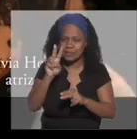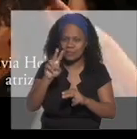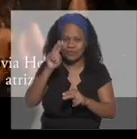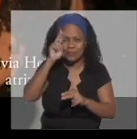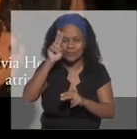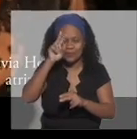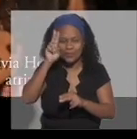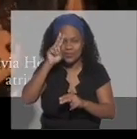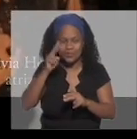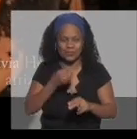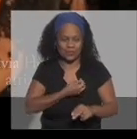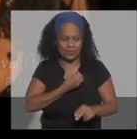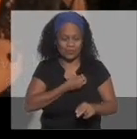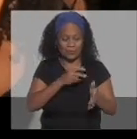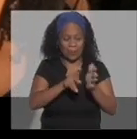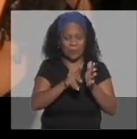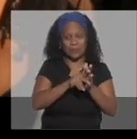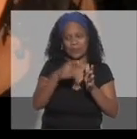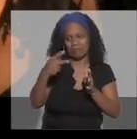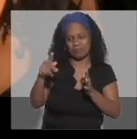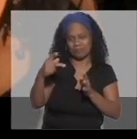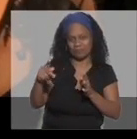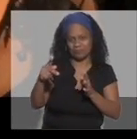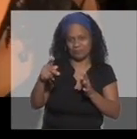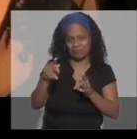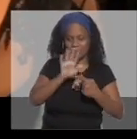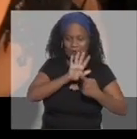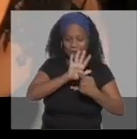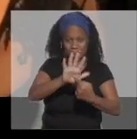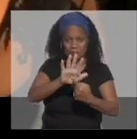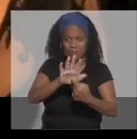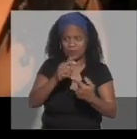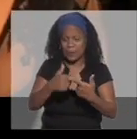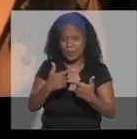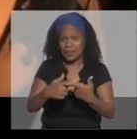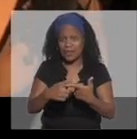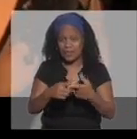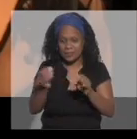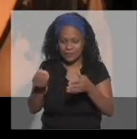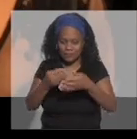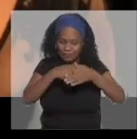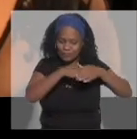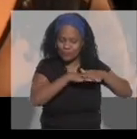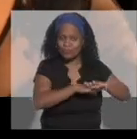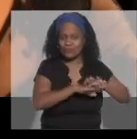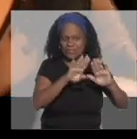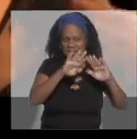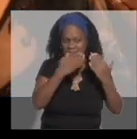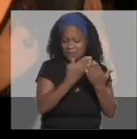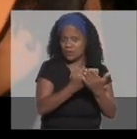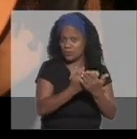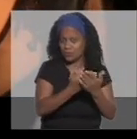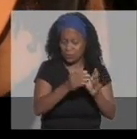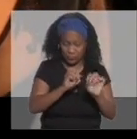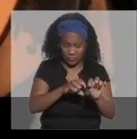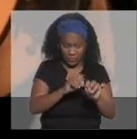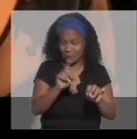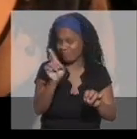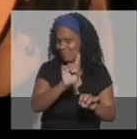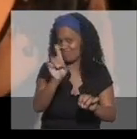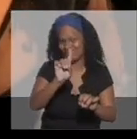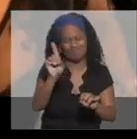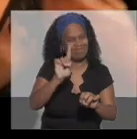essa história precisa ser contada ela nos foi negada - e nas escolas no nosso ensino